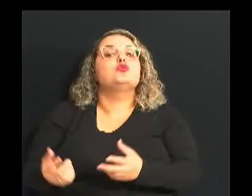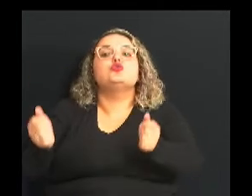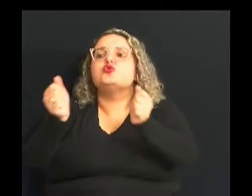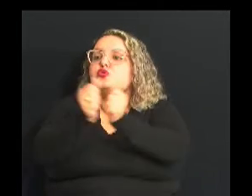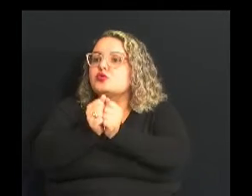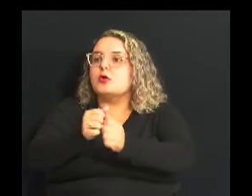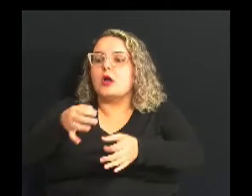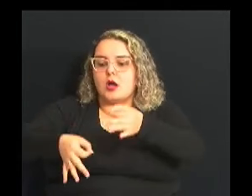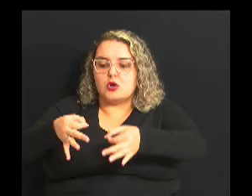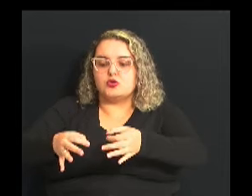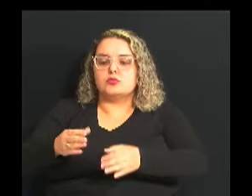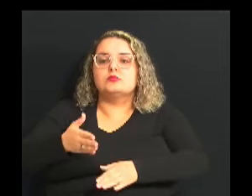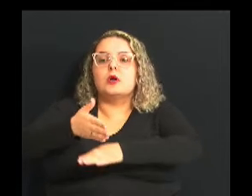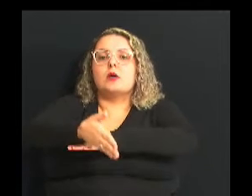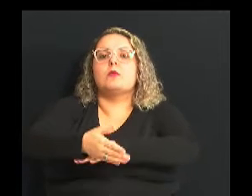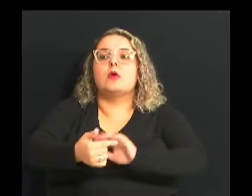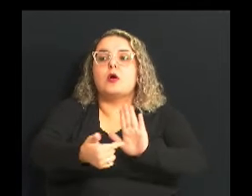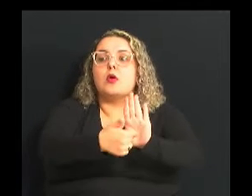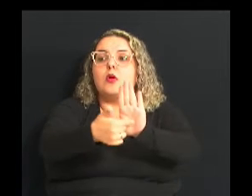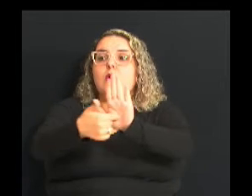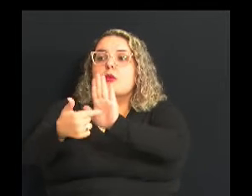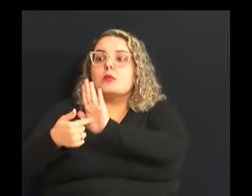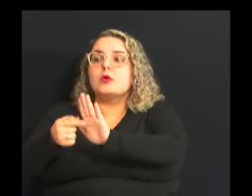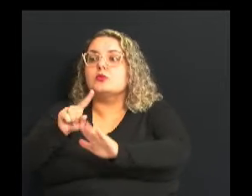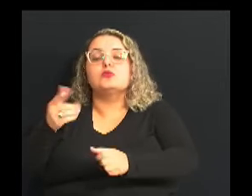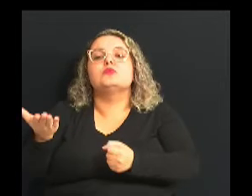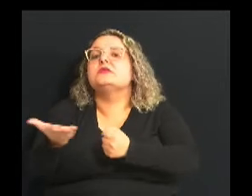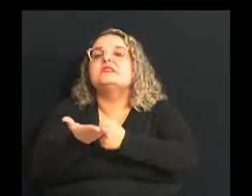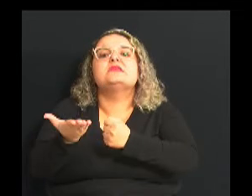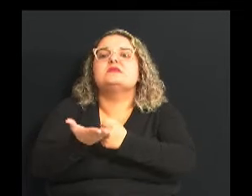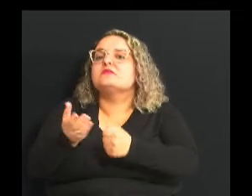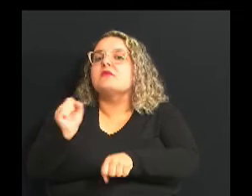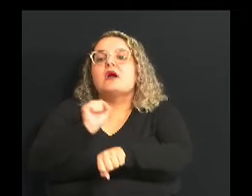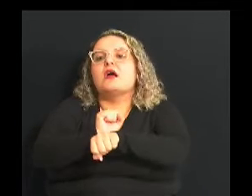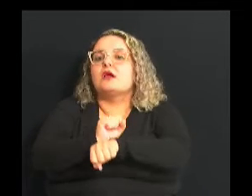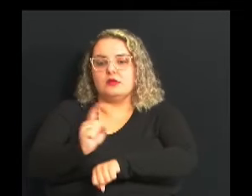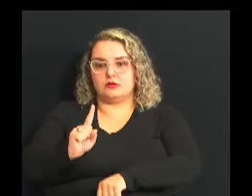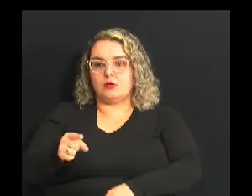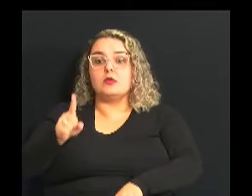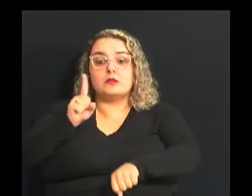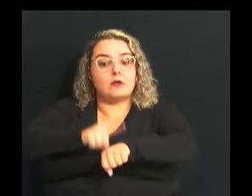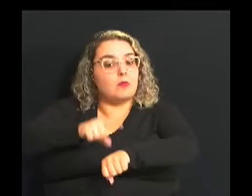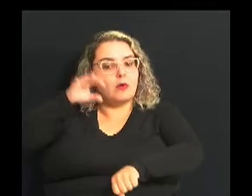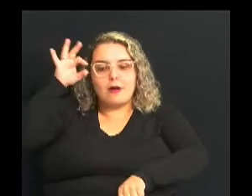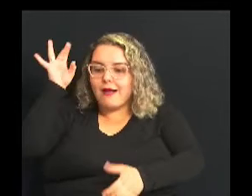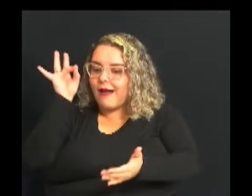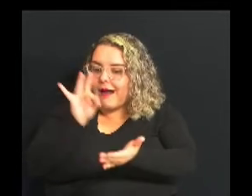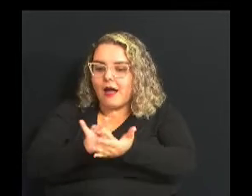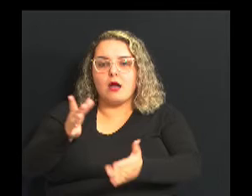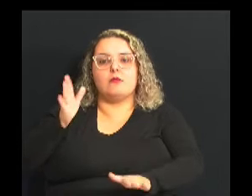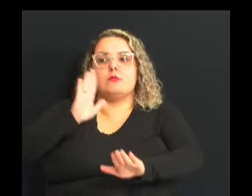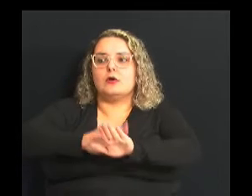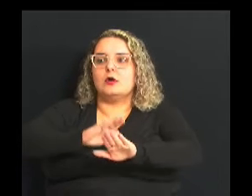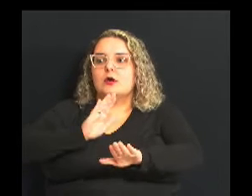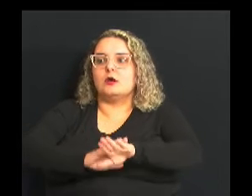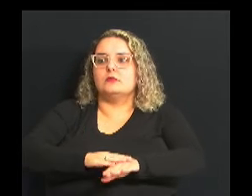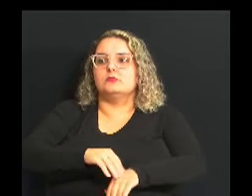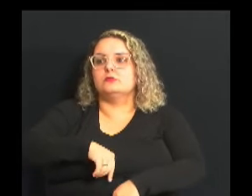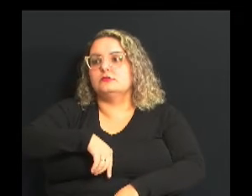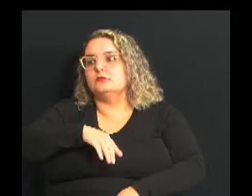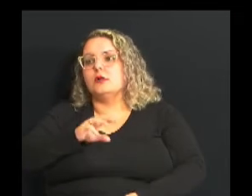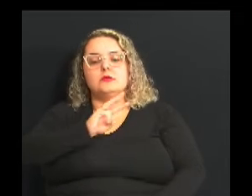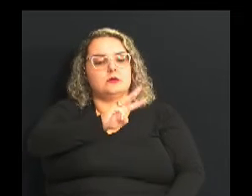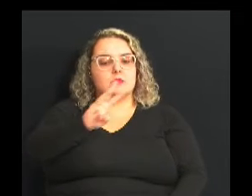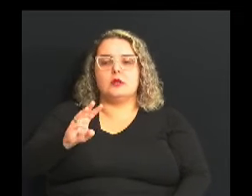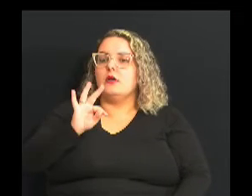permite que a gente entre porque a gente mostra, não espera o intervalo para mostrar. Nós mostramos em tempo real a apuração. Saiu no site, saiu no